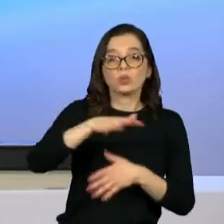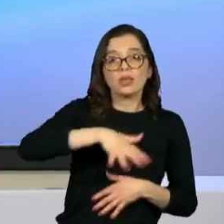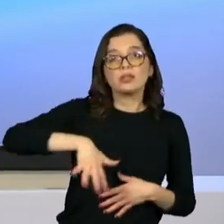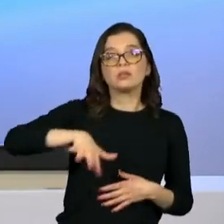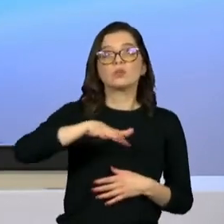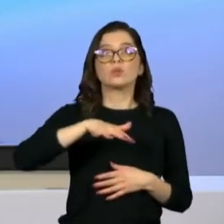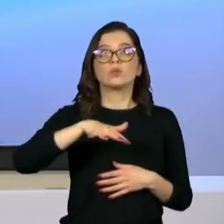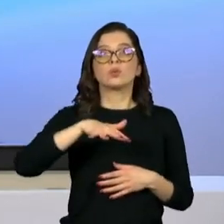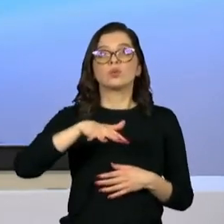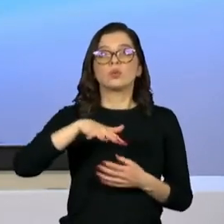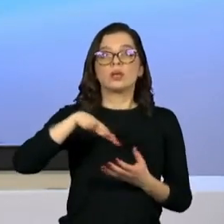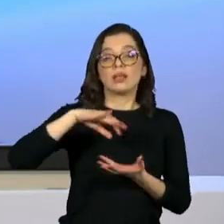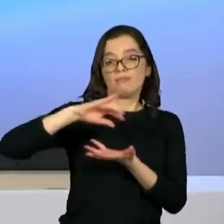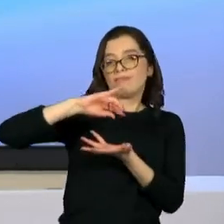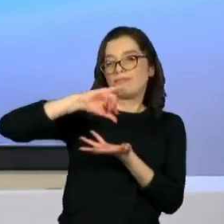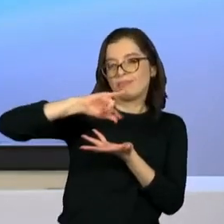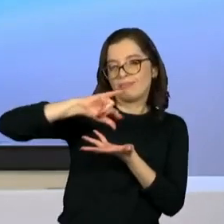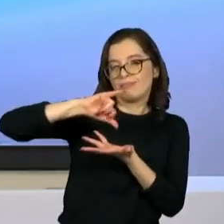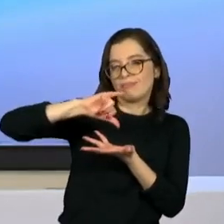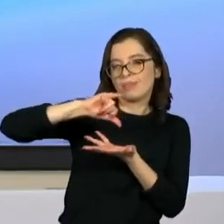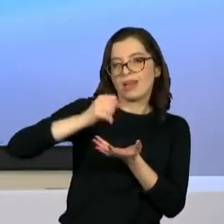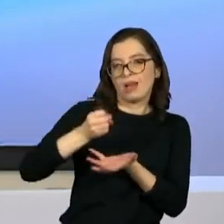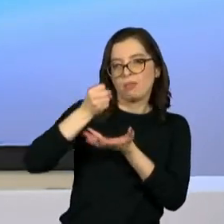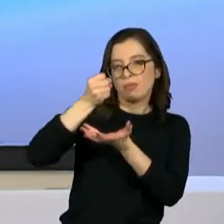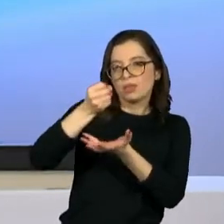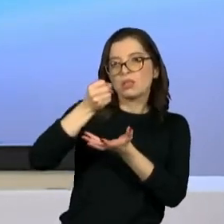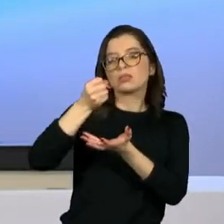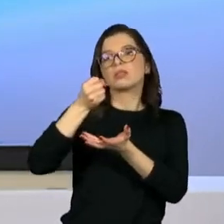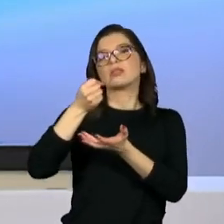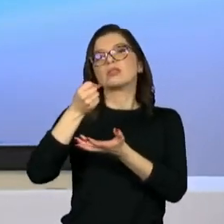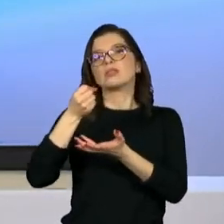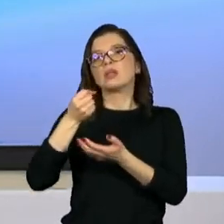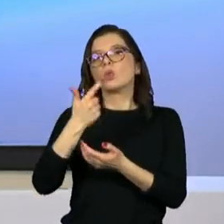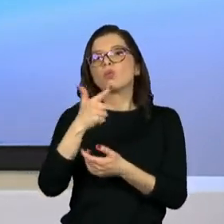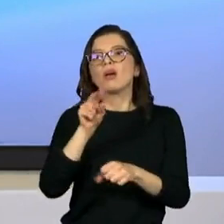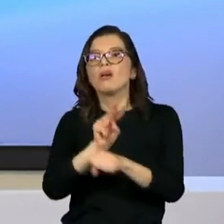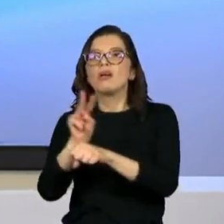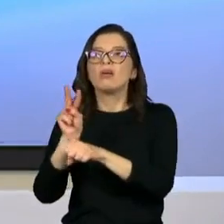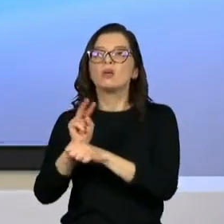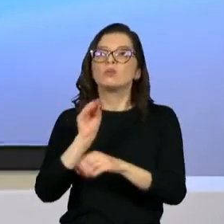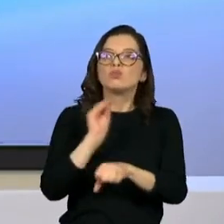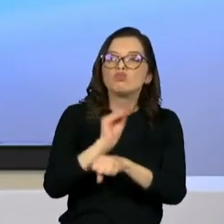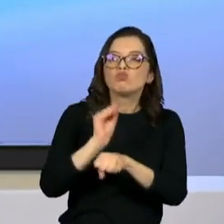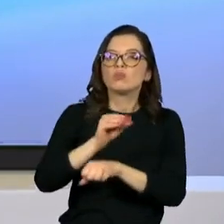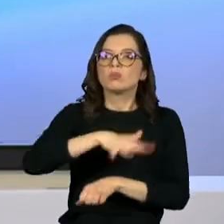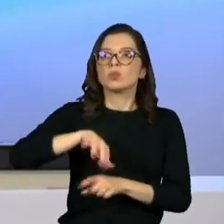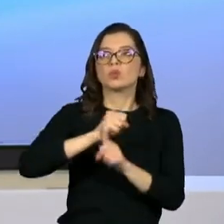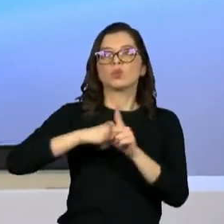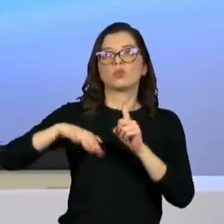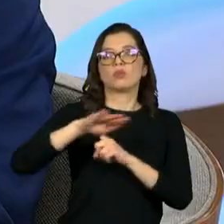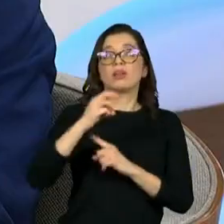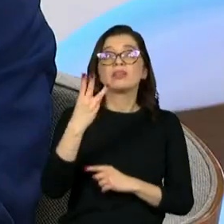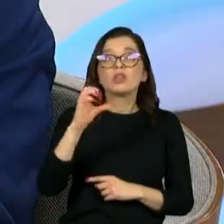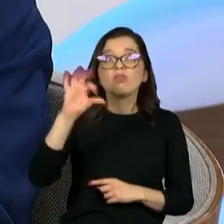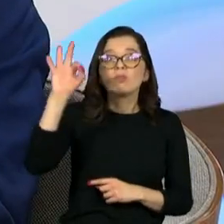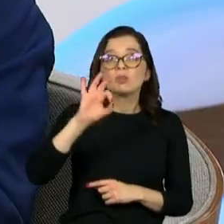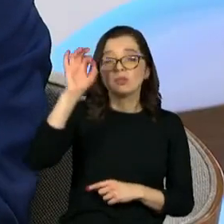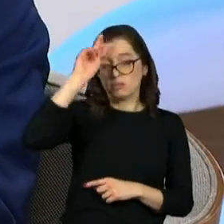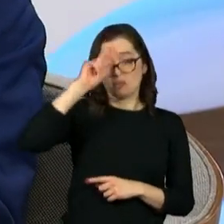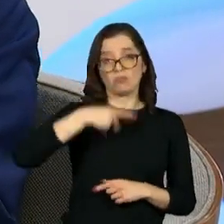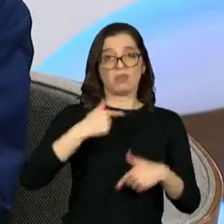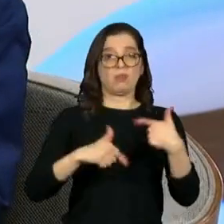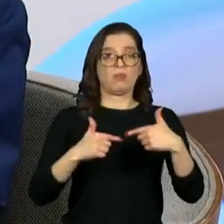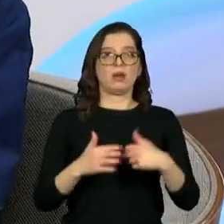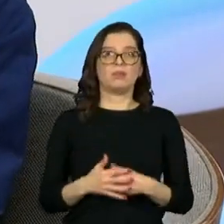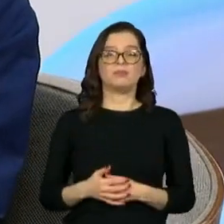desmantelamento de proteções sociais, como no caso desses 39% no contexto brasileiro? Yes.